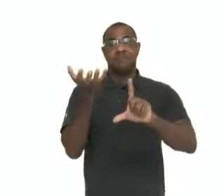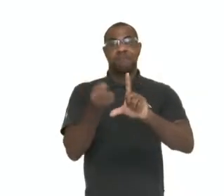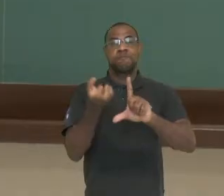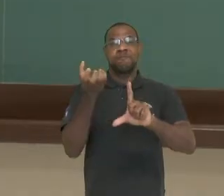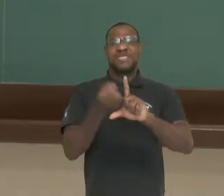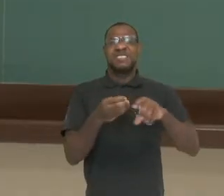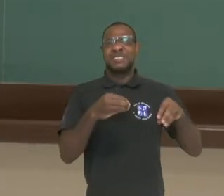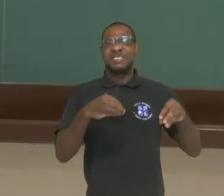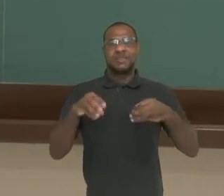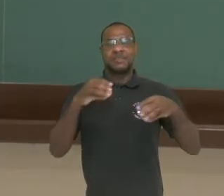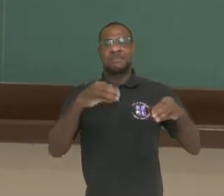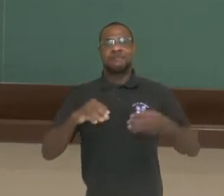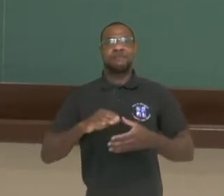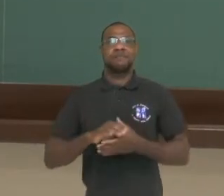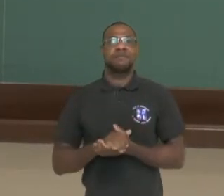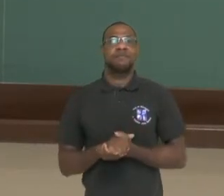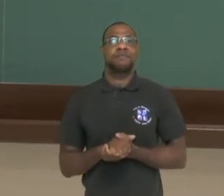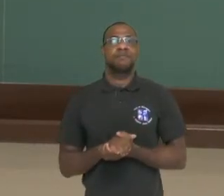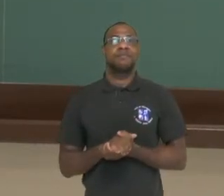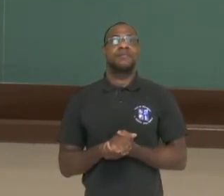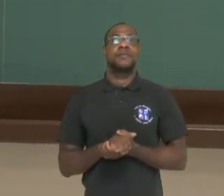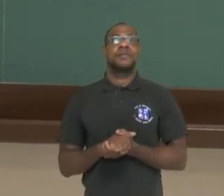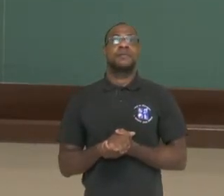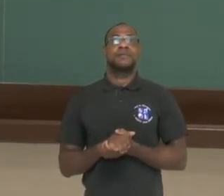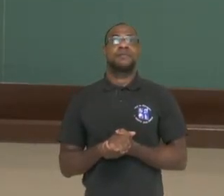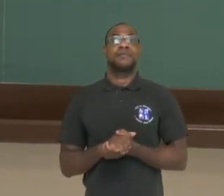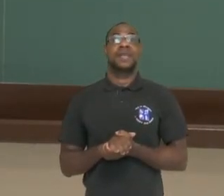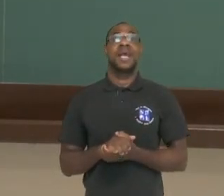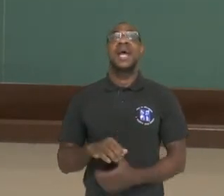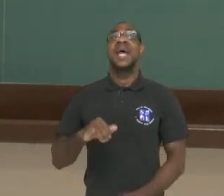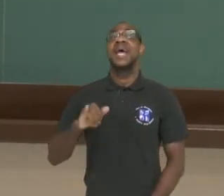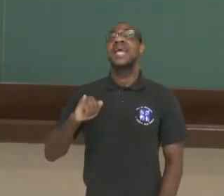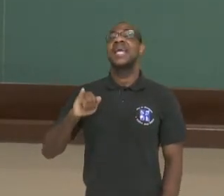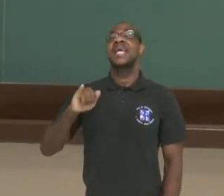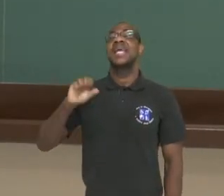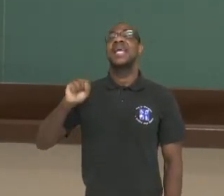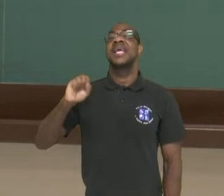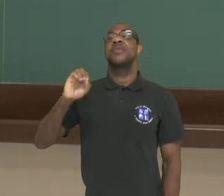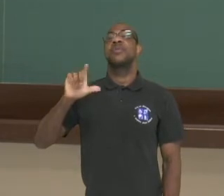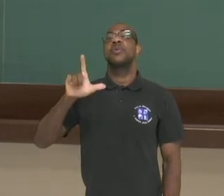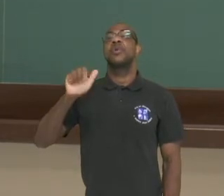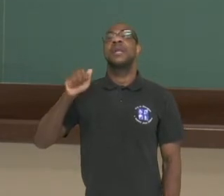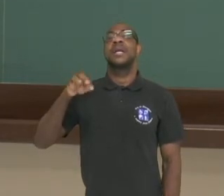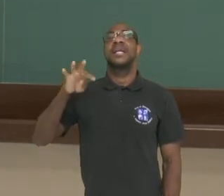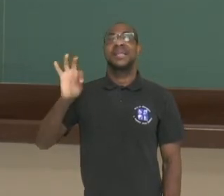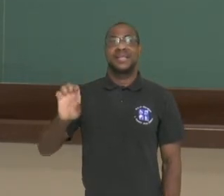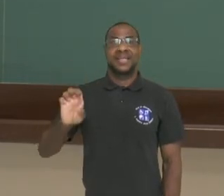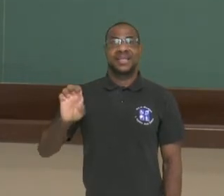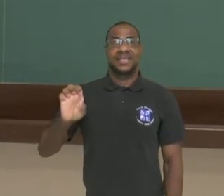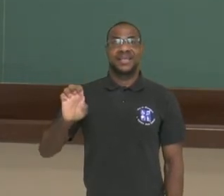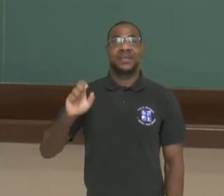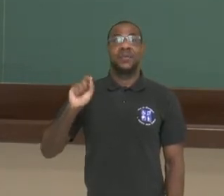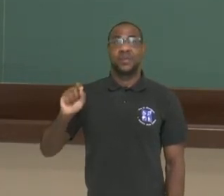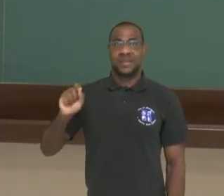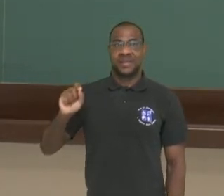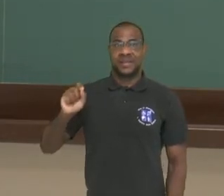corrente elétrica, ok? Isolante, o nome já fala, né? Vai isolar. Lembra lá que a professora falou da toalha